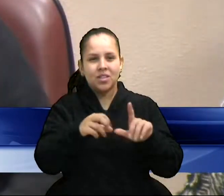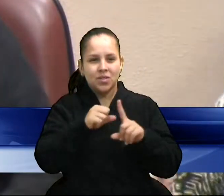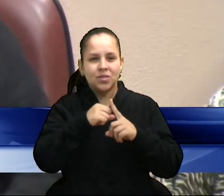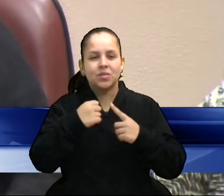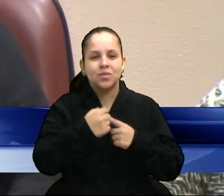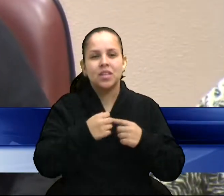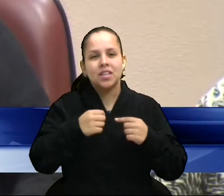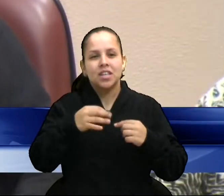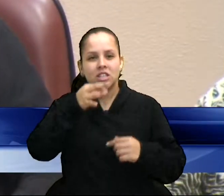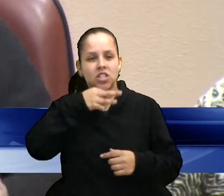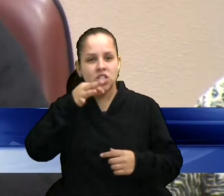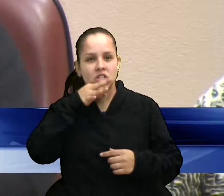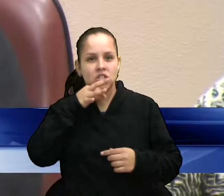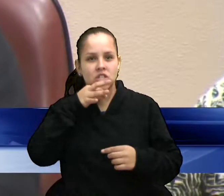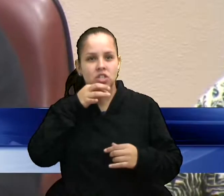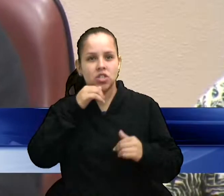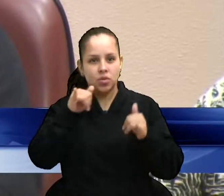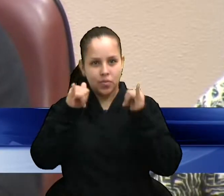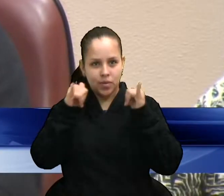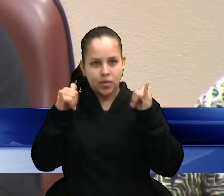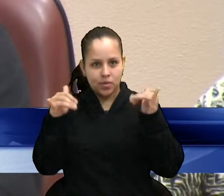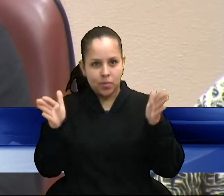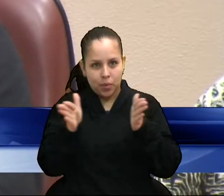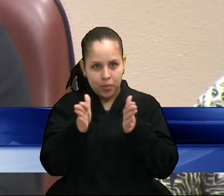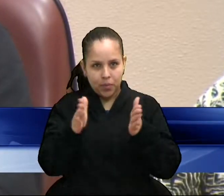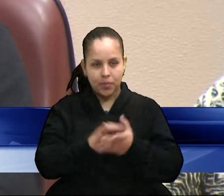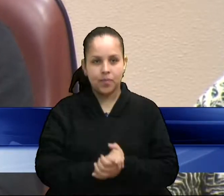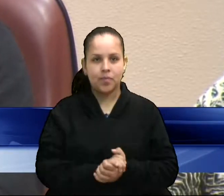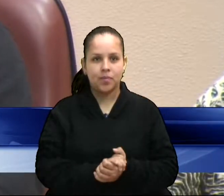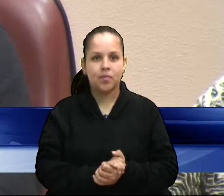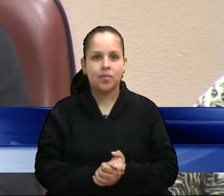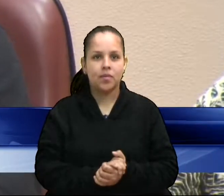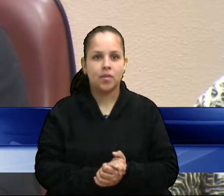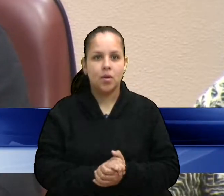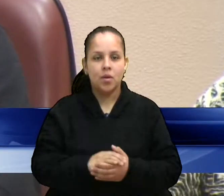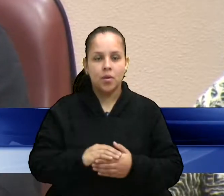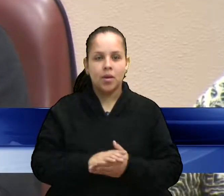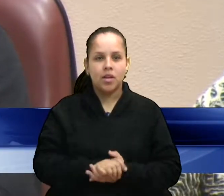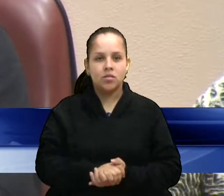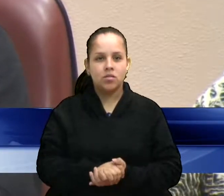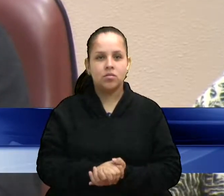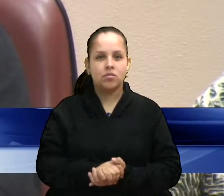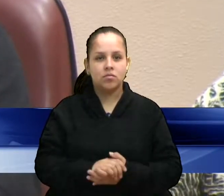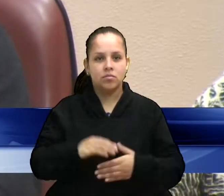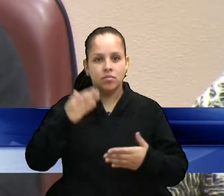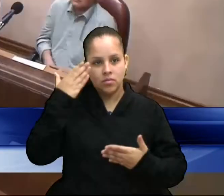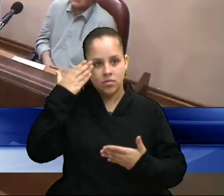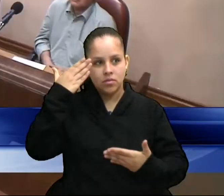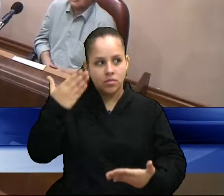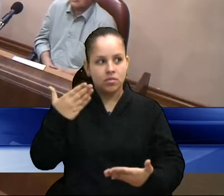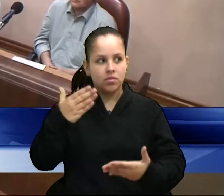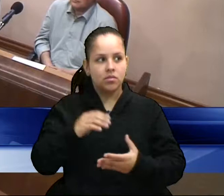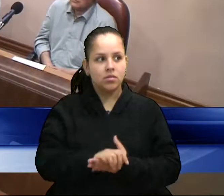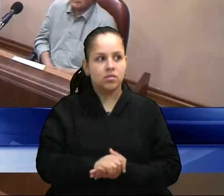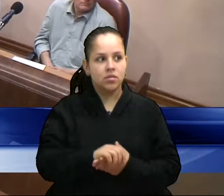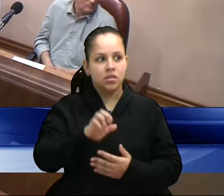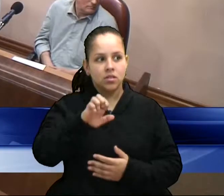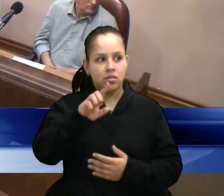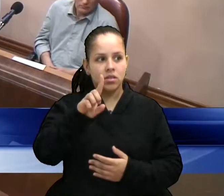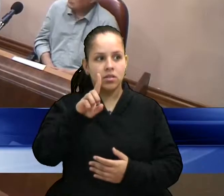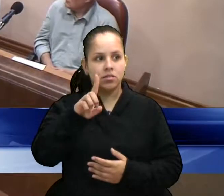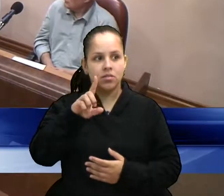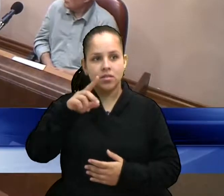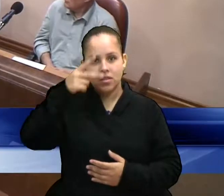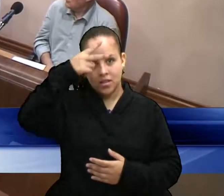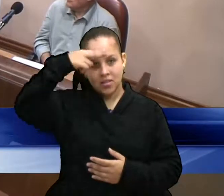queria registrar aqui a presença da assessora do vereador Edson da Rosa, esteve aqui com nós até agora, também a Andressa, que